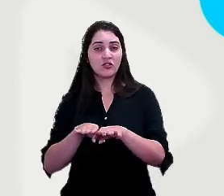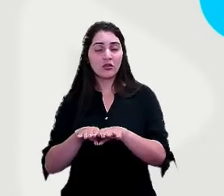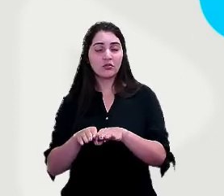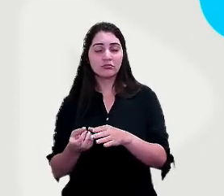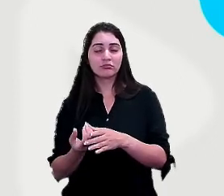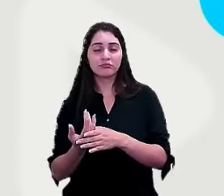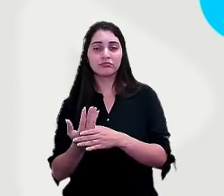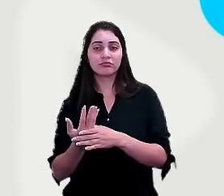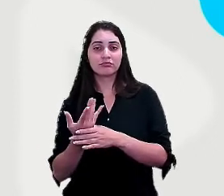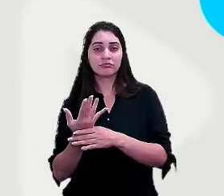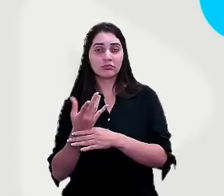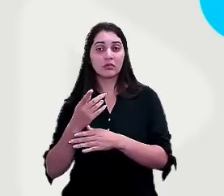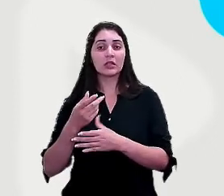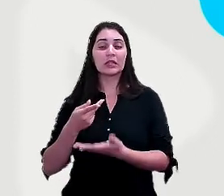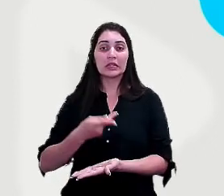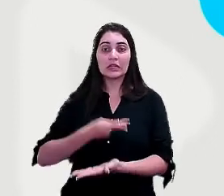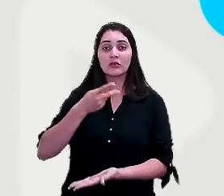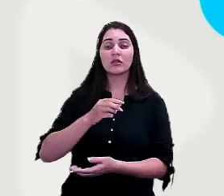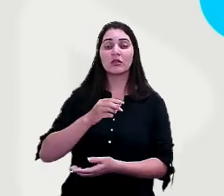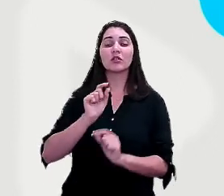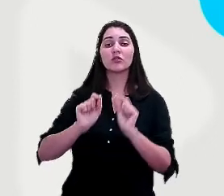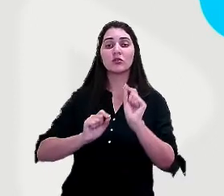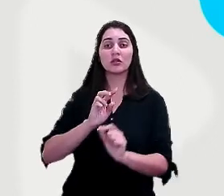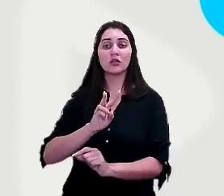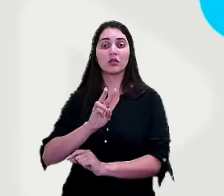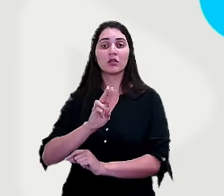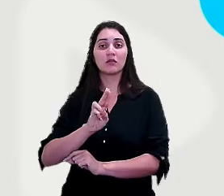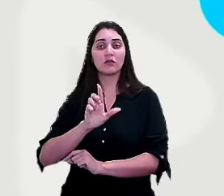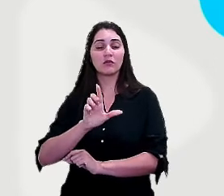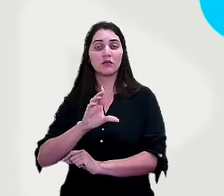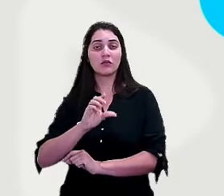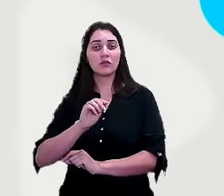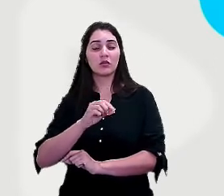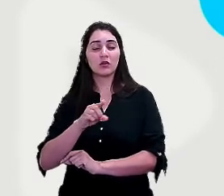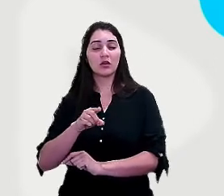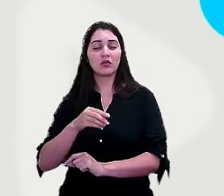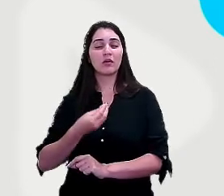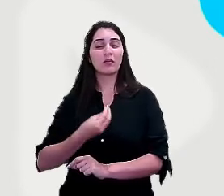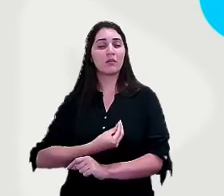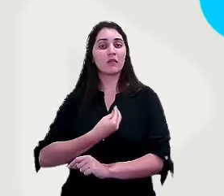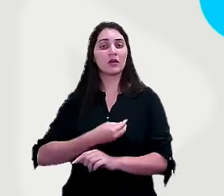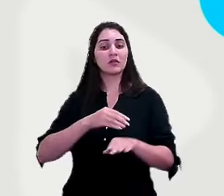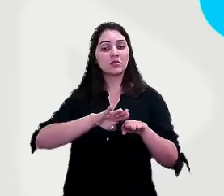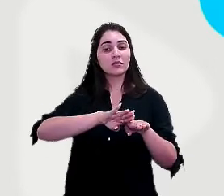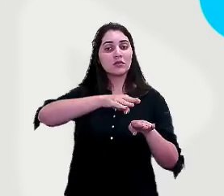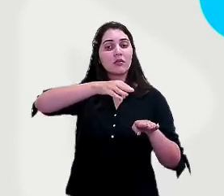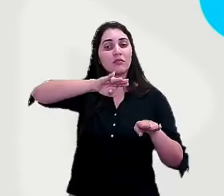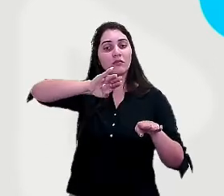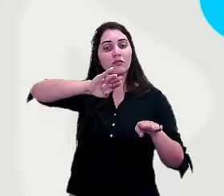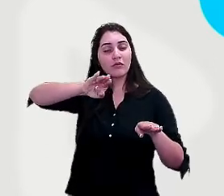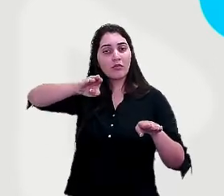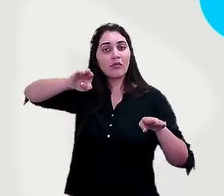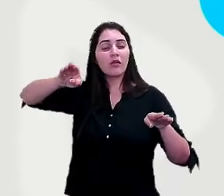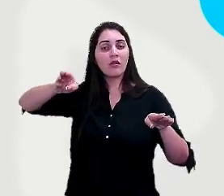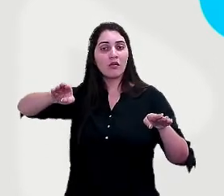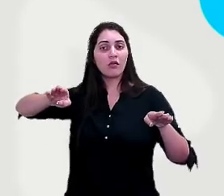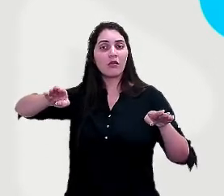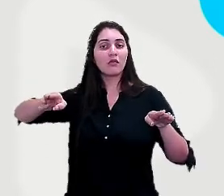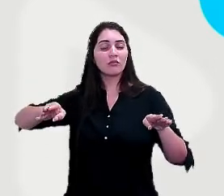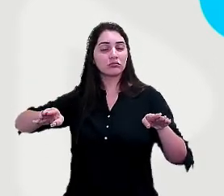vulcão, e também a questão da presença das montanhas que vão sendo feito a partir do dobramento